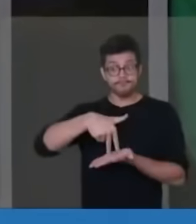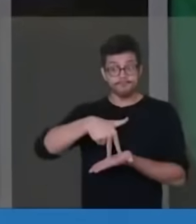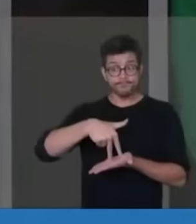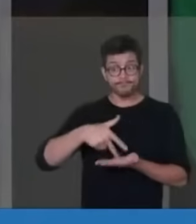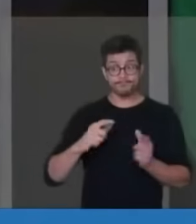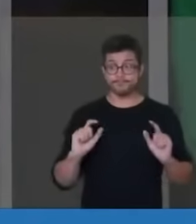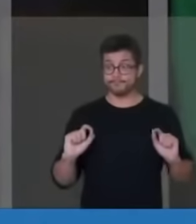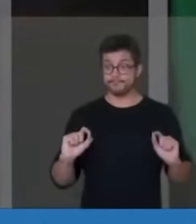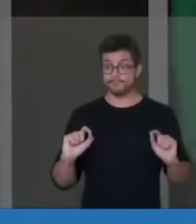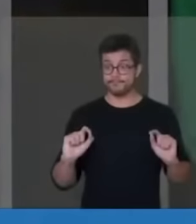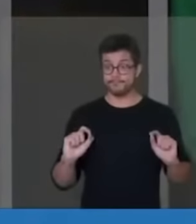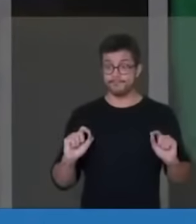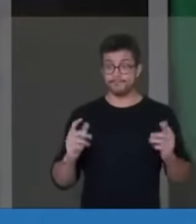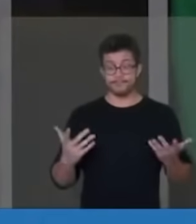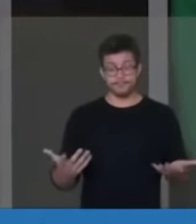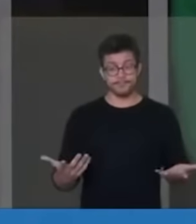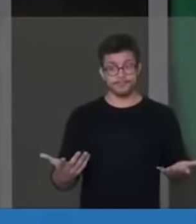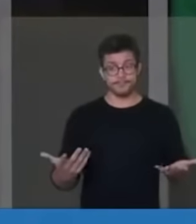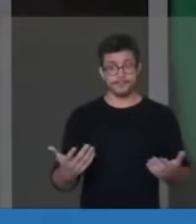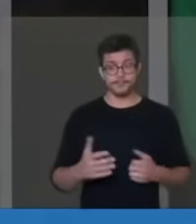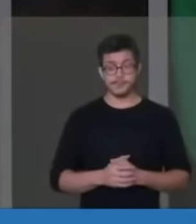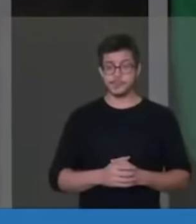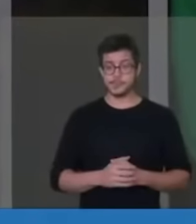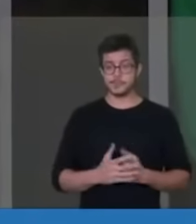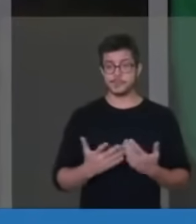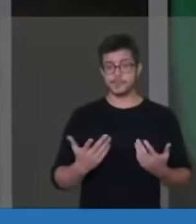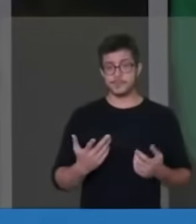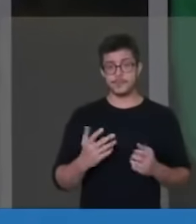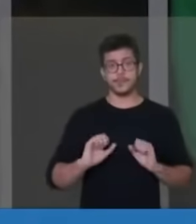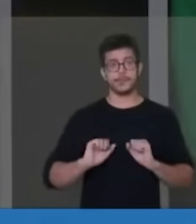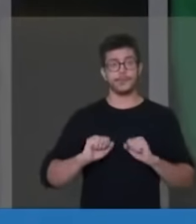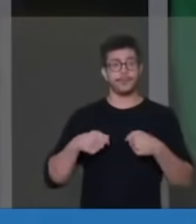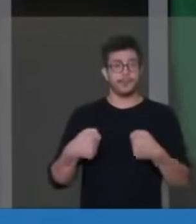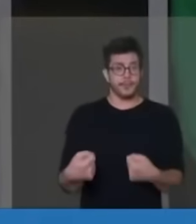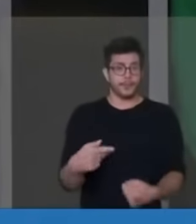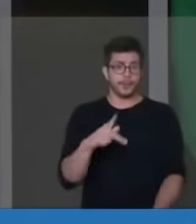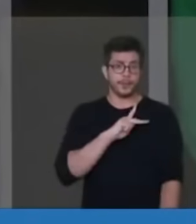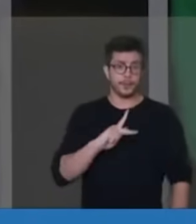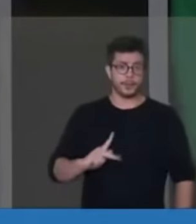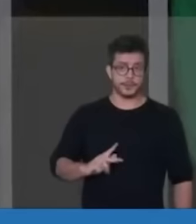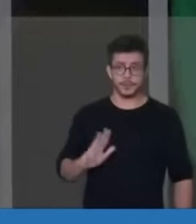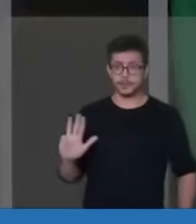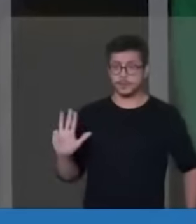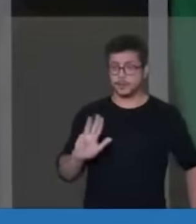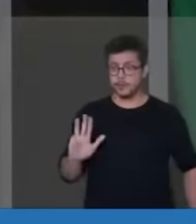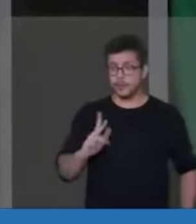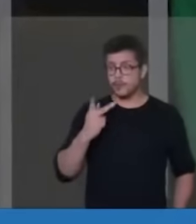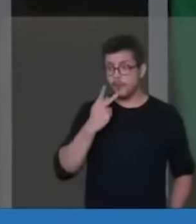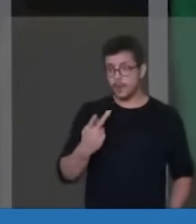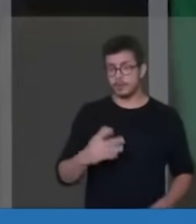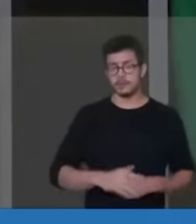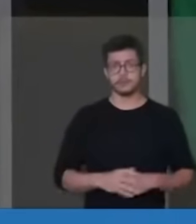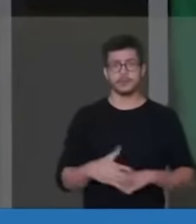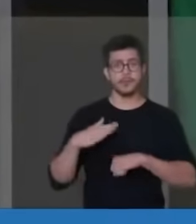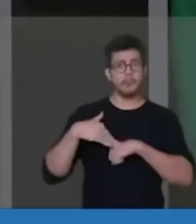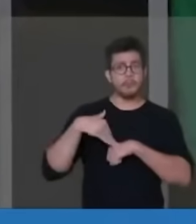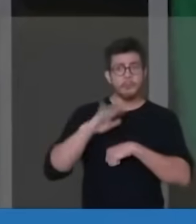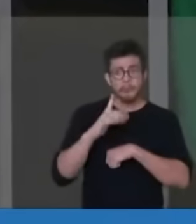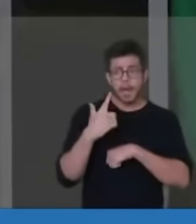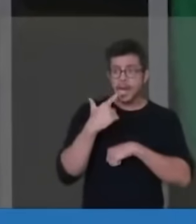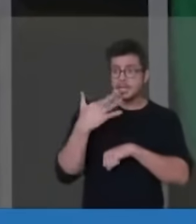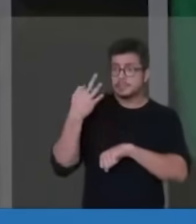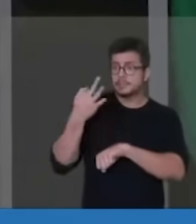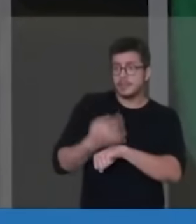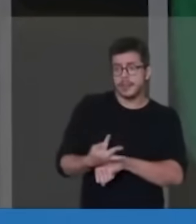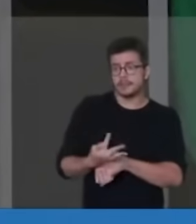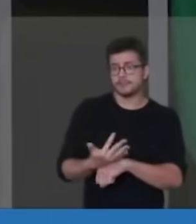defender algo que o presidente de vocês disse. Mais feriado, isso não adianta de nada, isso